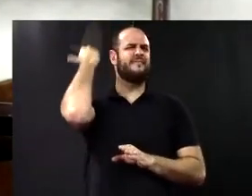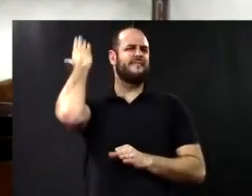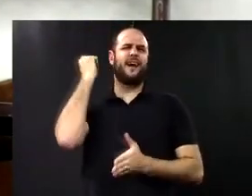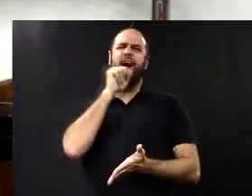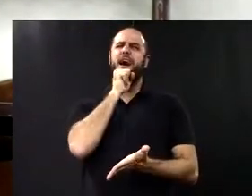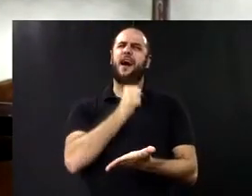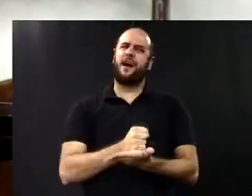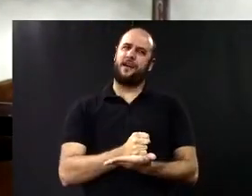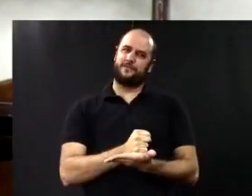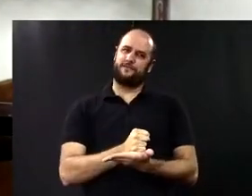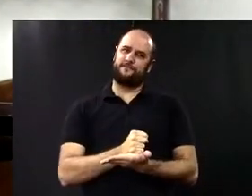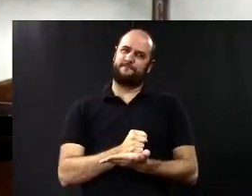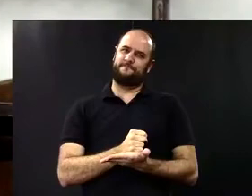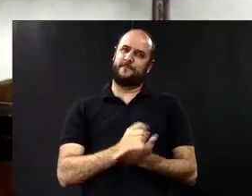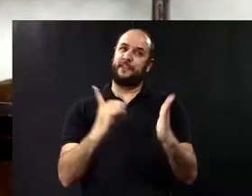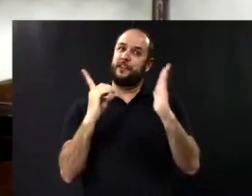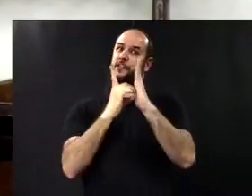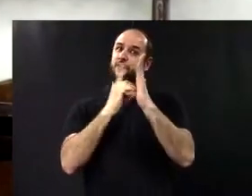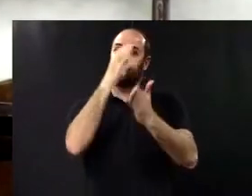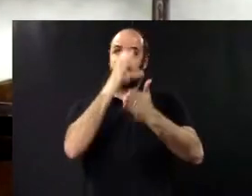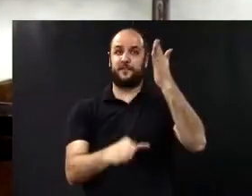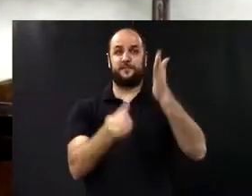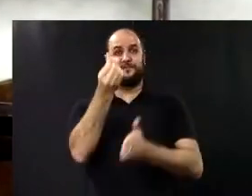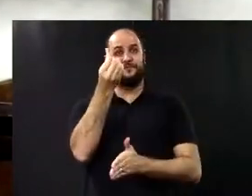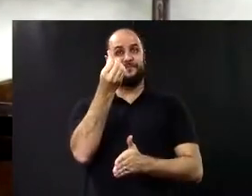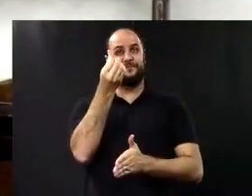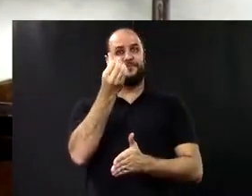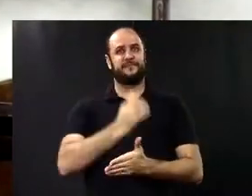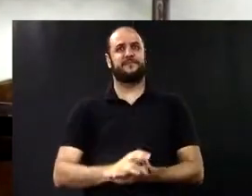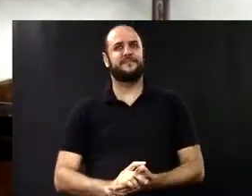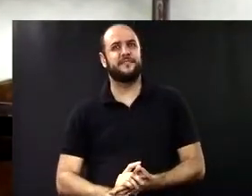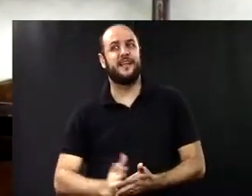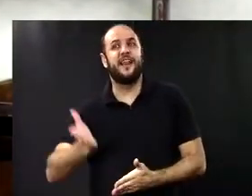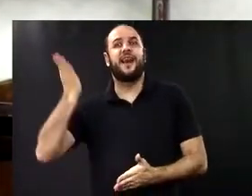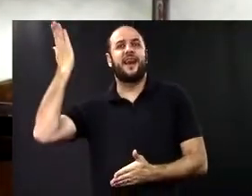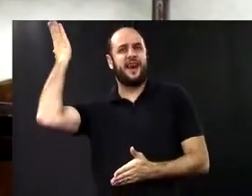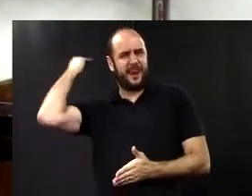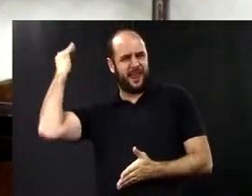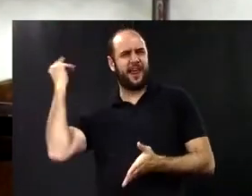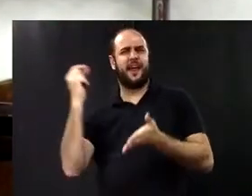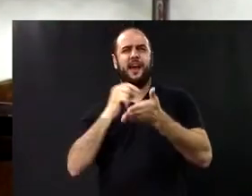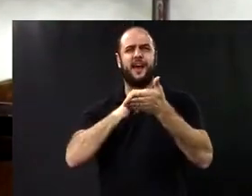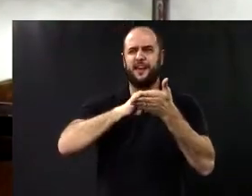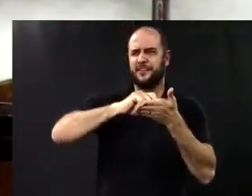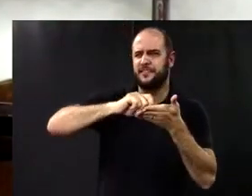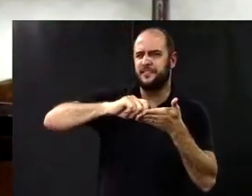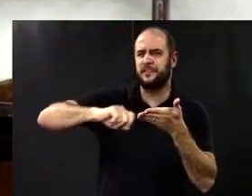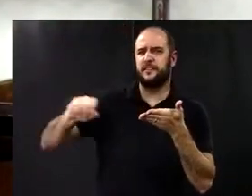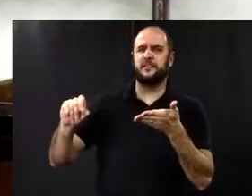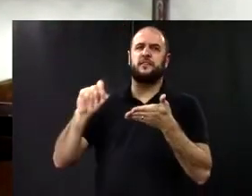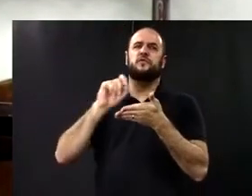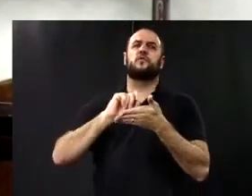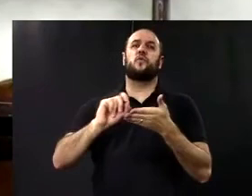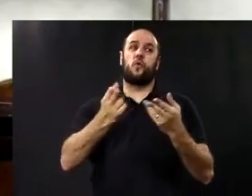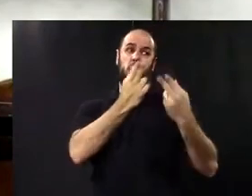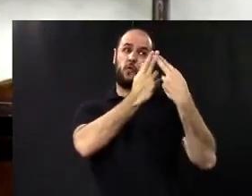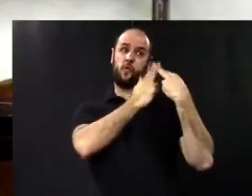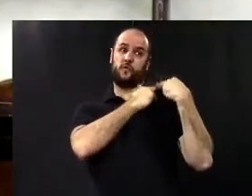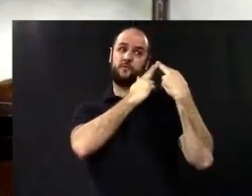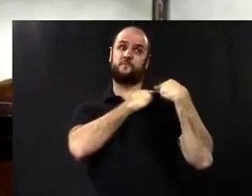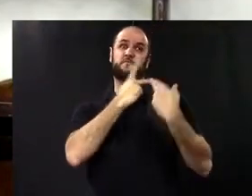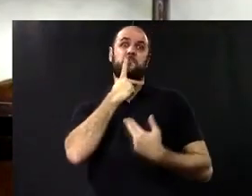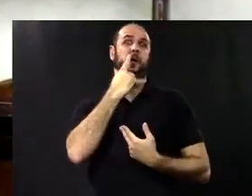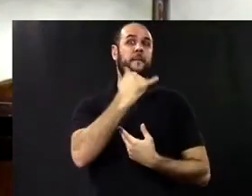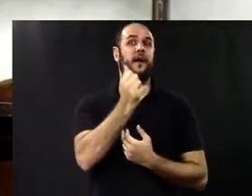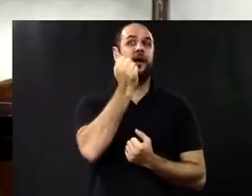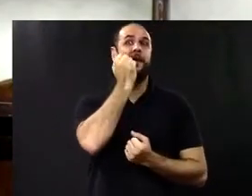Testamento, Deuteronômio capítulo 6, quando lá está escrito que é dever dos pais